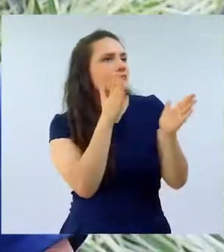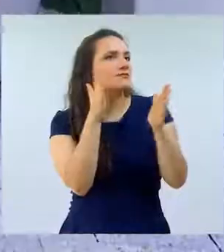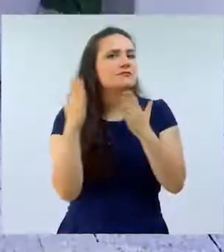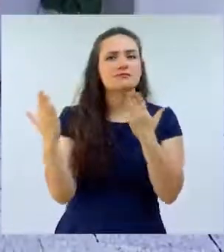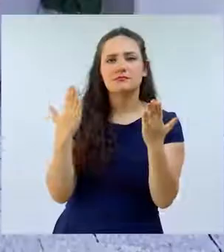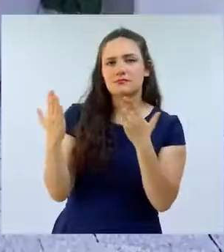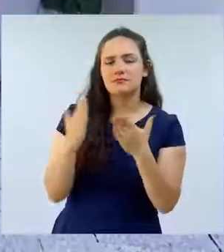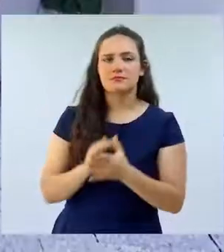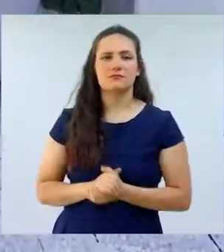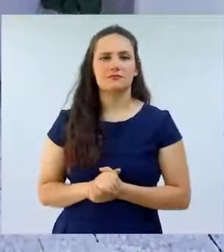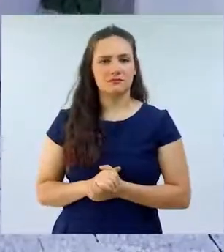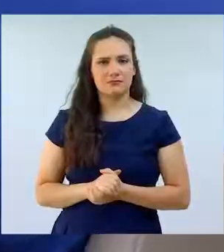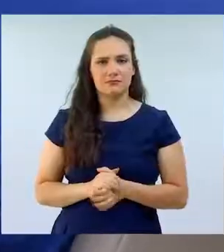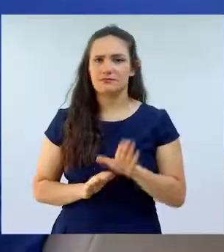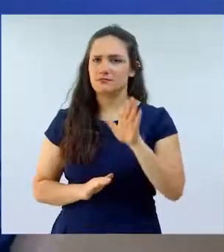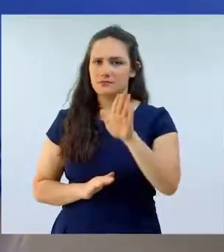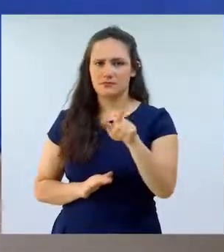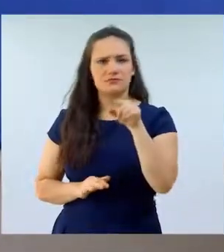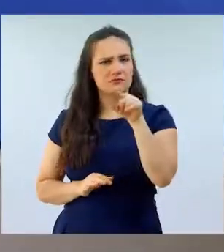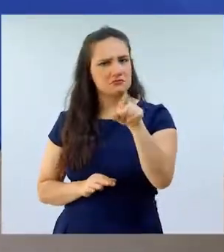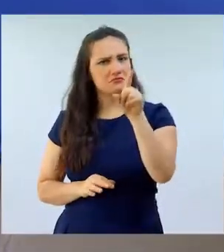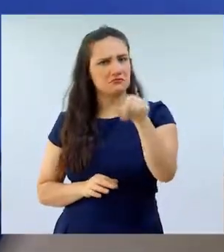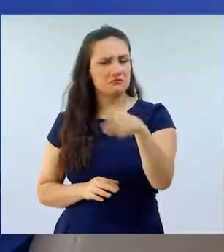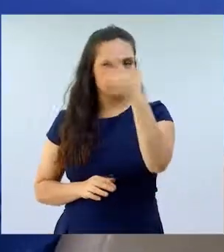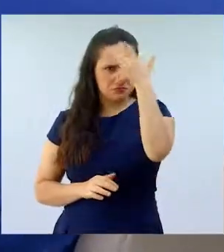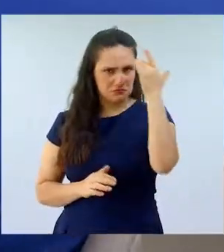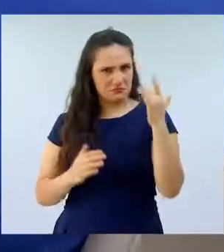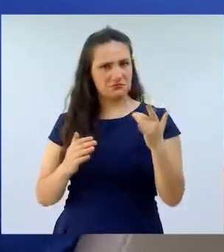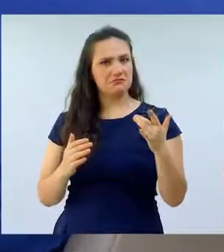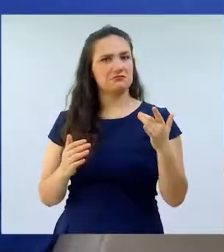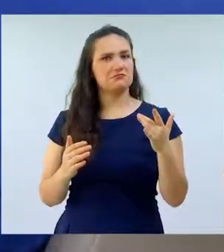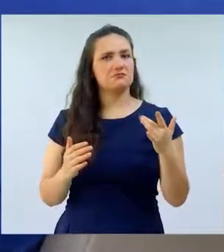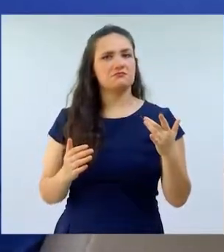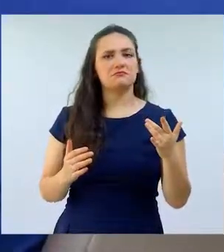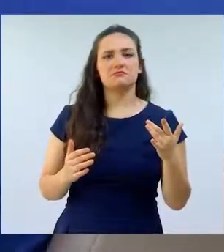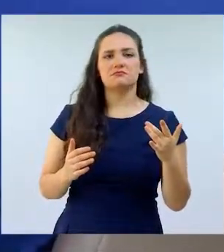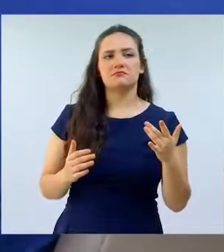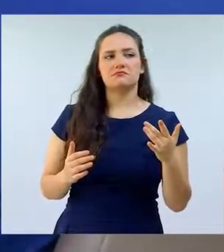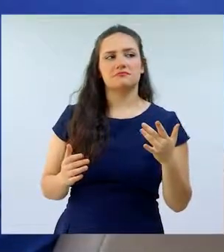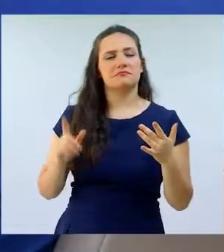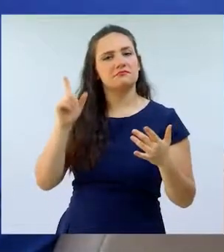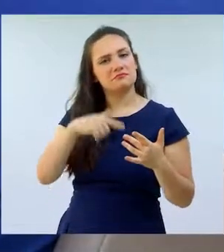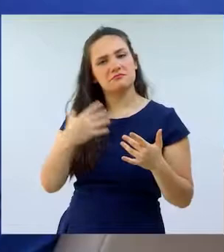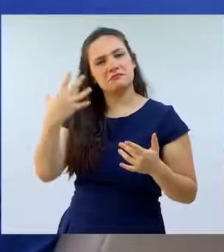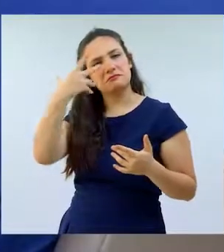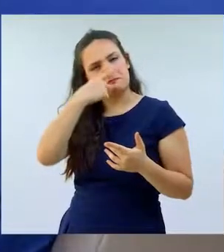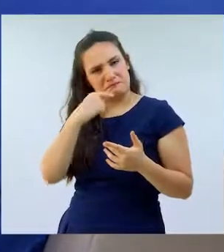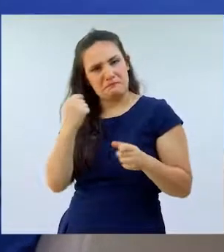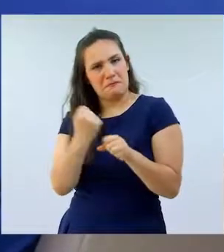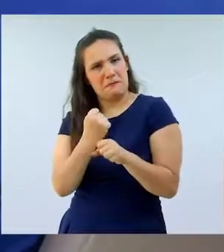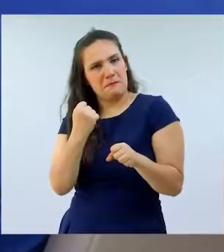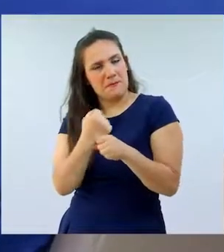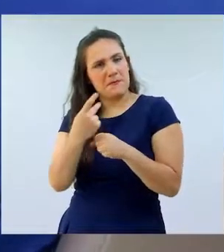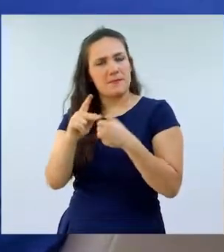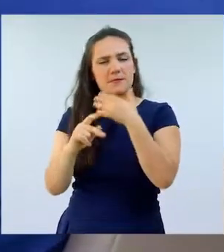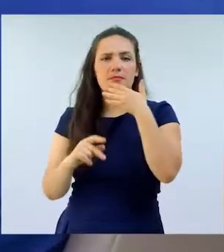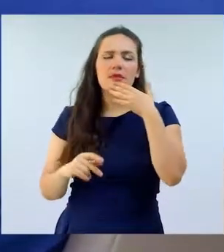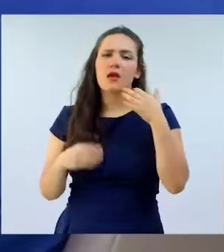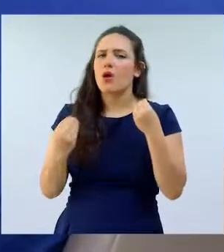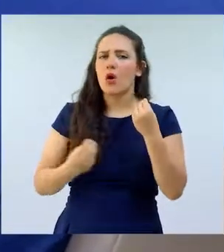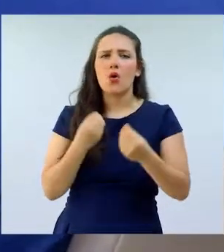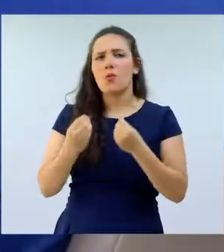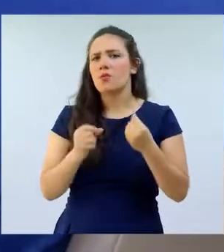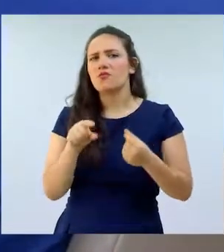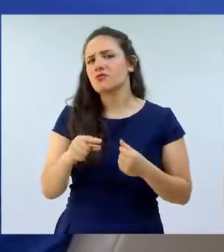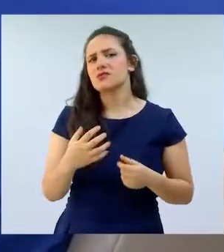comparando e aí vai. Mas, por exemplo, você é um artista plástico, enfim, você é uma pessoa que nos encanta com obras fantásticas. Como é que